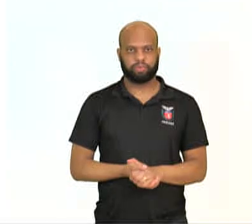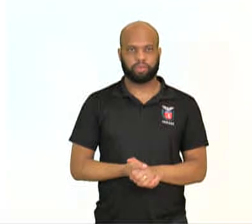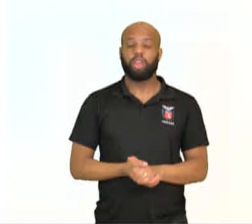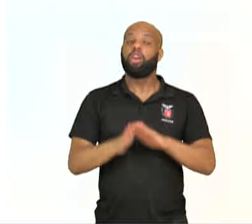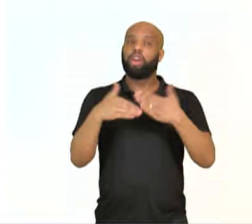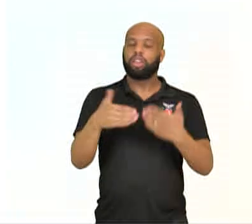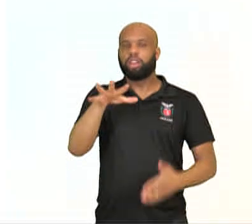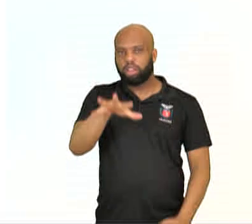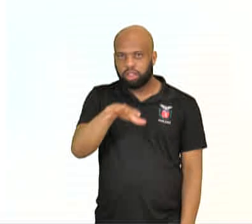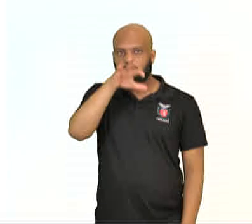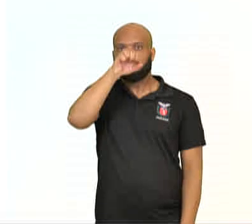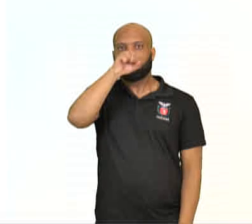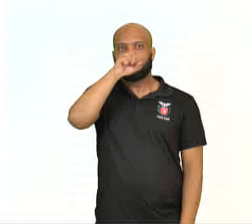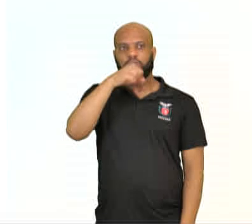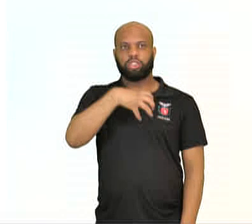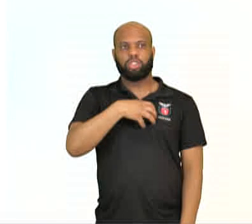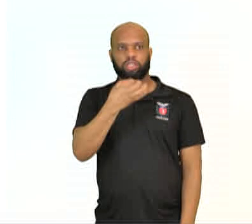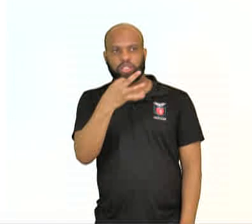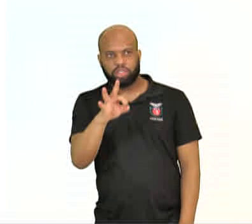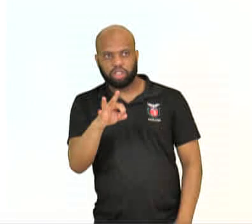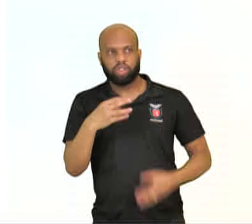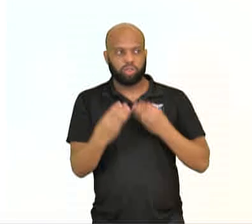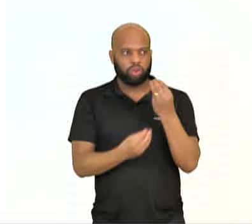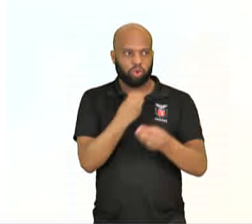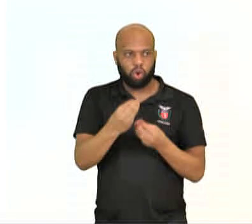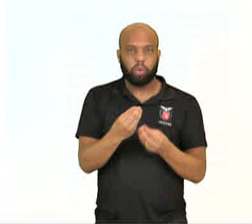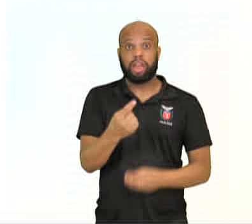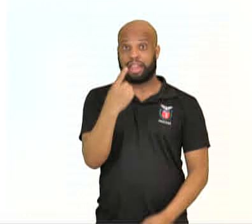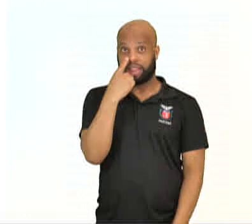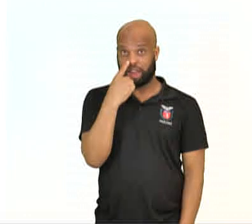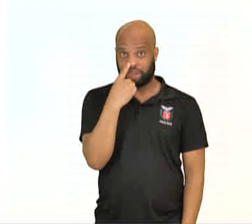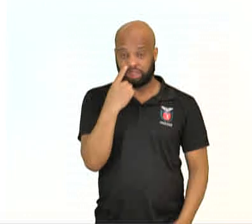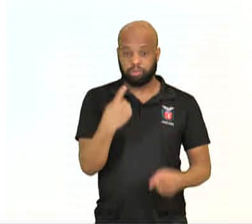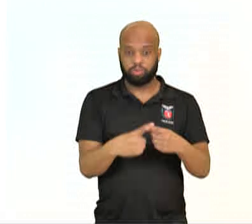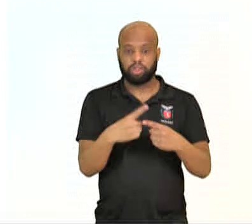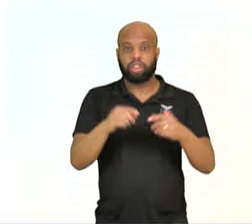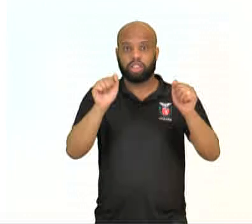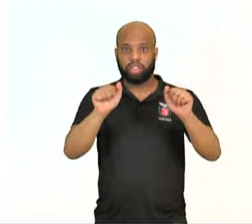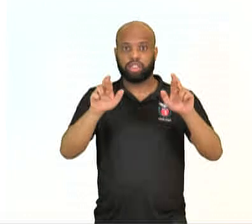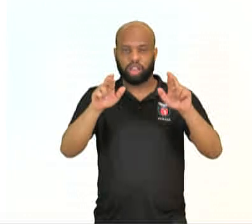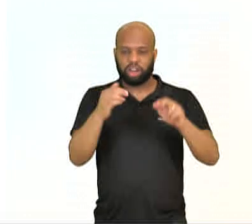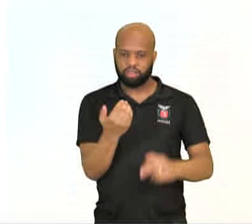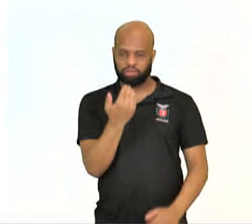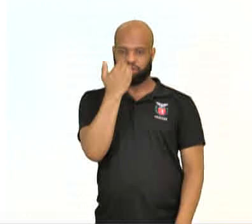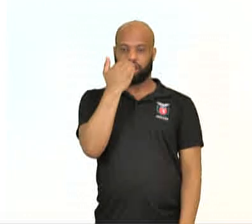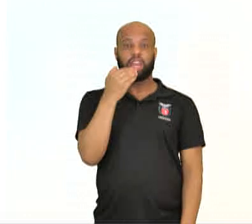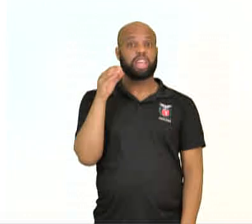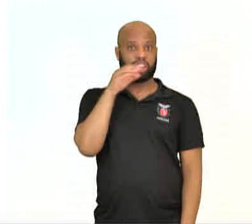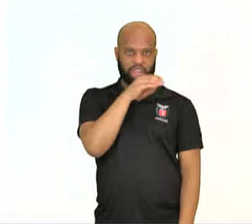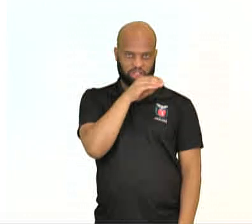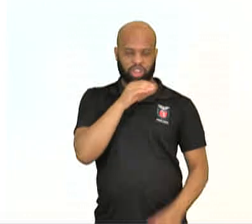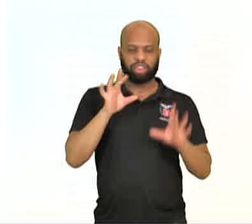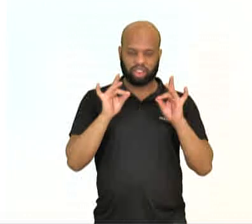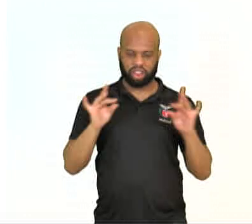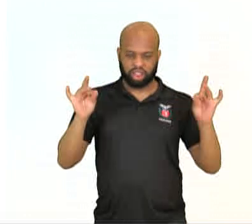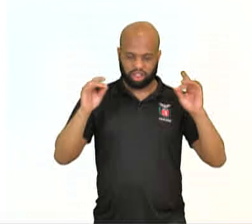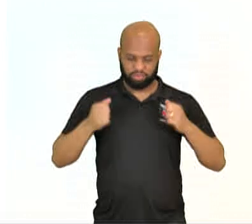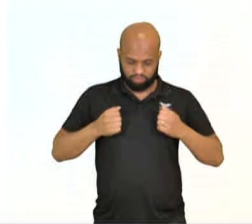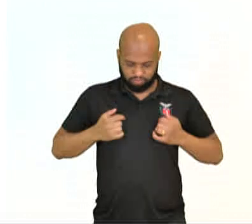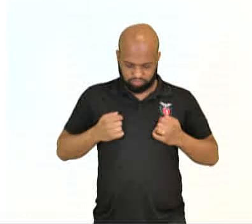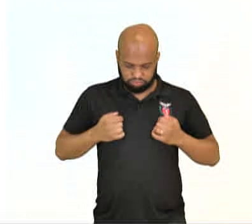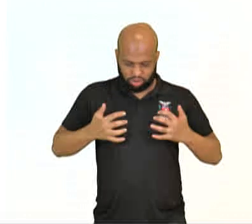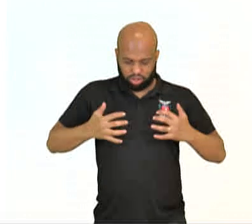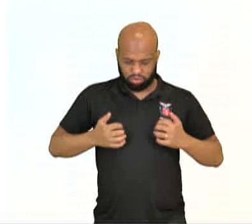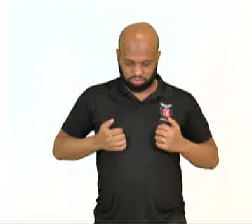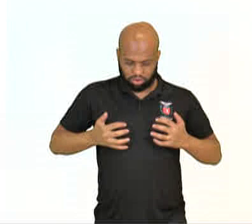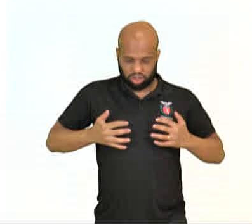A respiração ideal, então, ela é feita pelo nariz, pois o ar entra quente e úmido no pulmão. E a respiração durante o